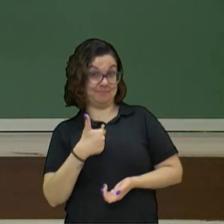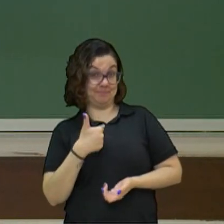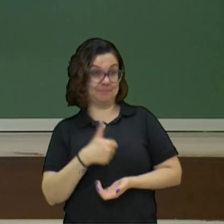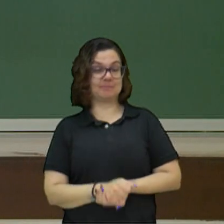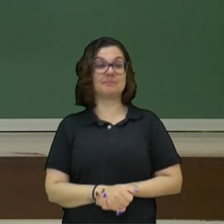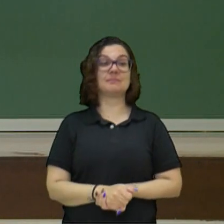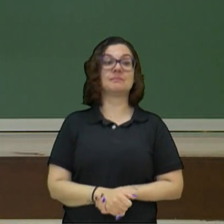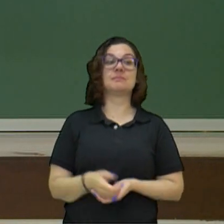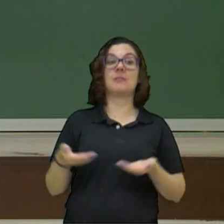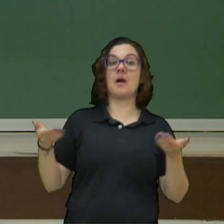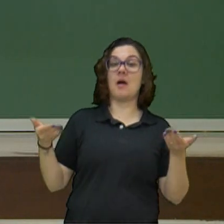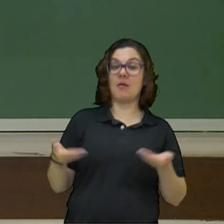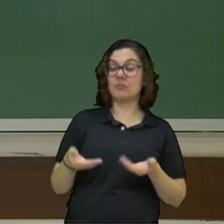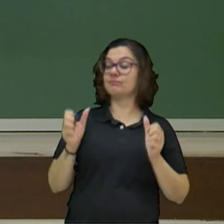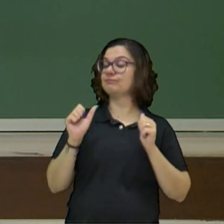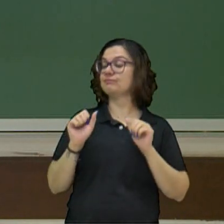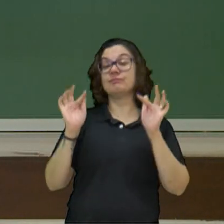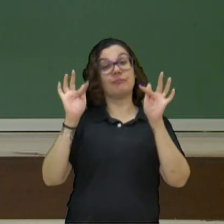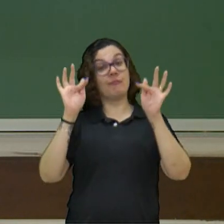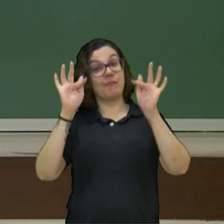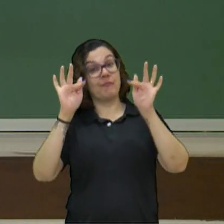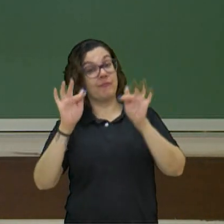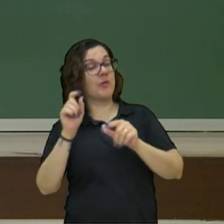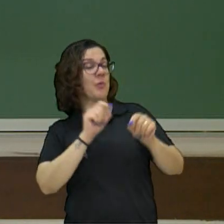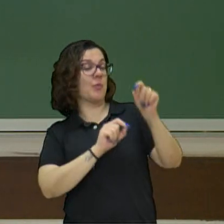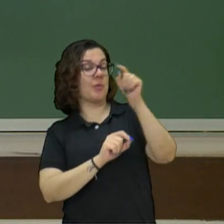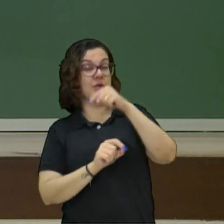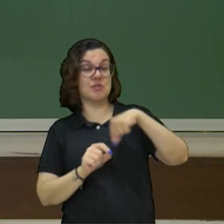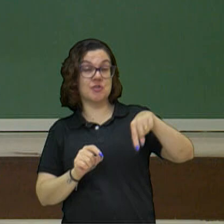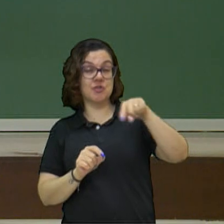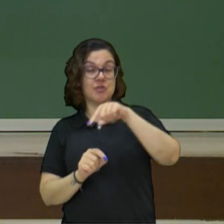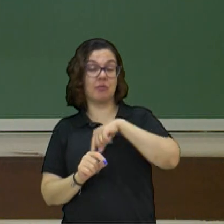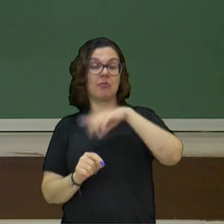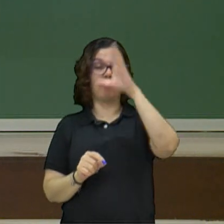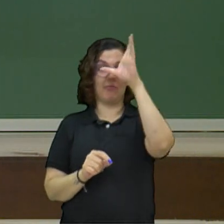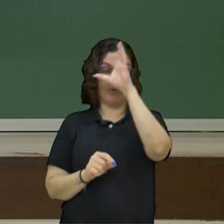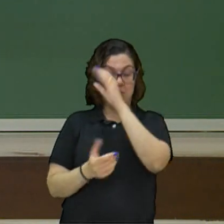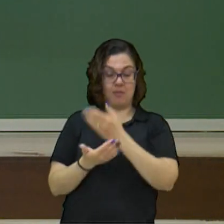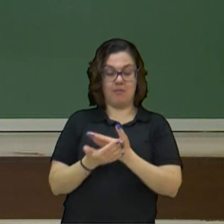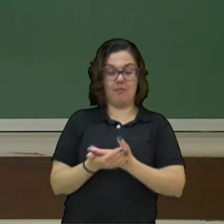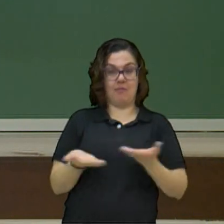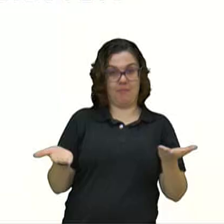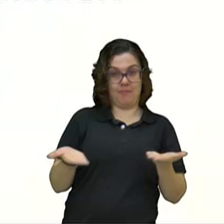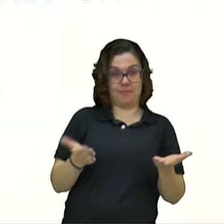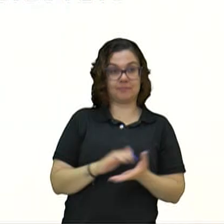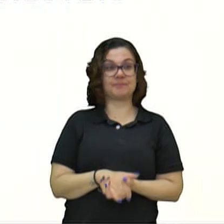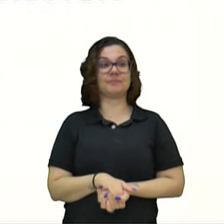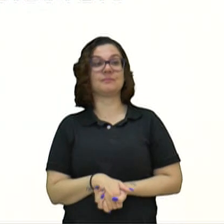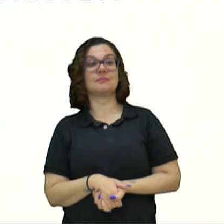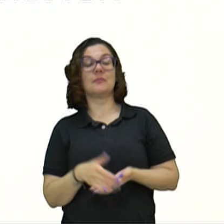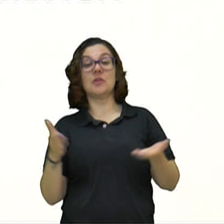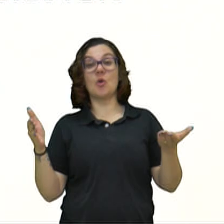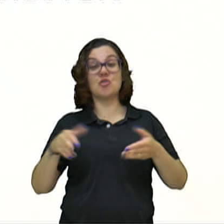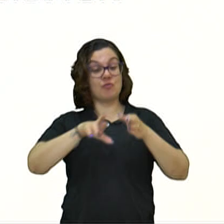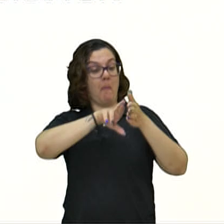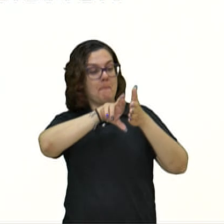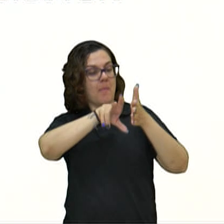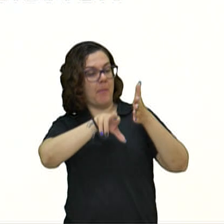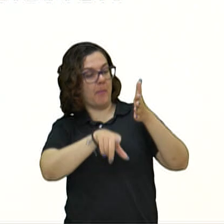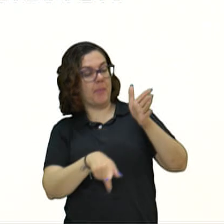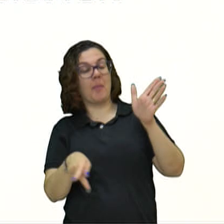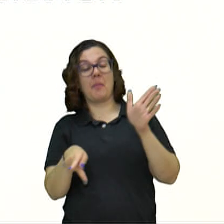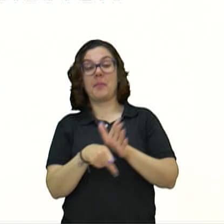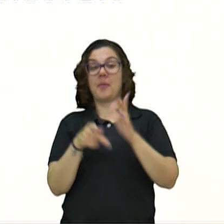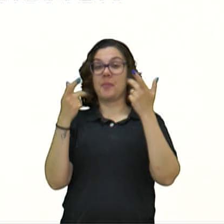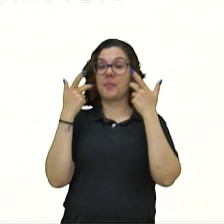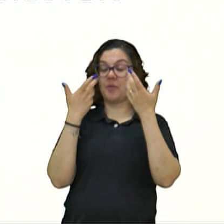e e é isso aí galera vamos ver o que que a gente é o que nós vimos na aula de hoje hoje nós iremos a diversidade